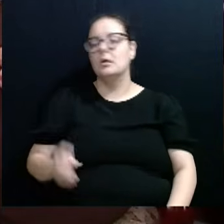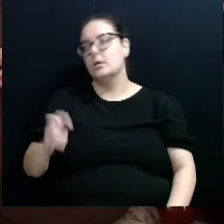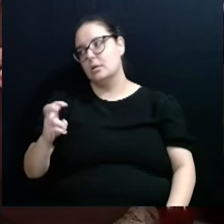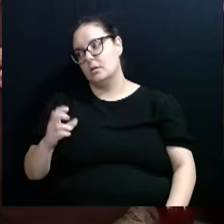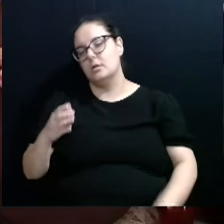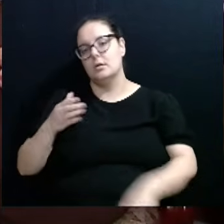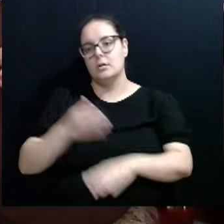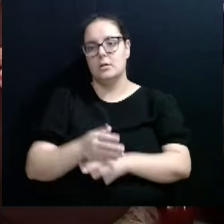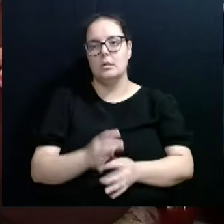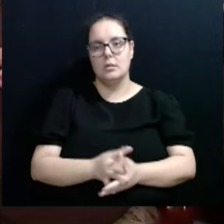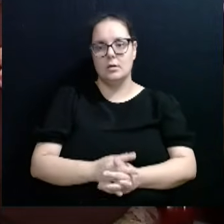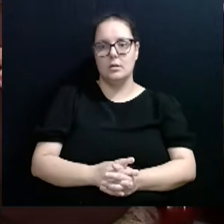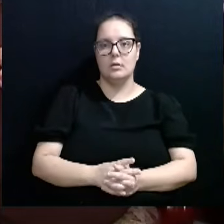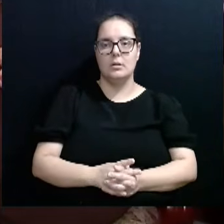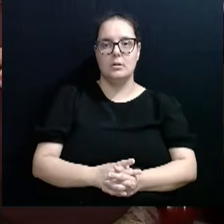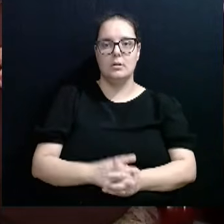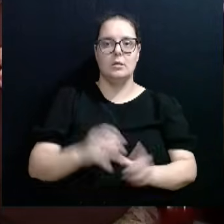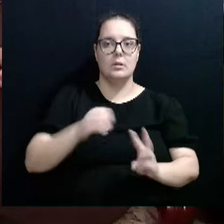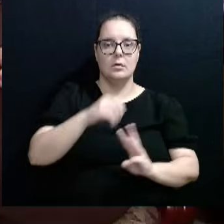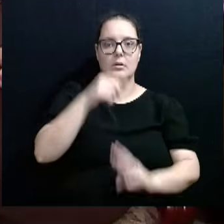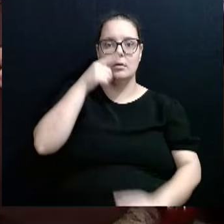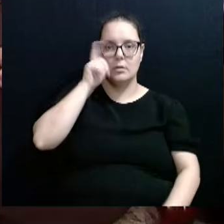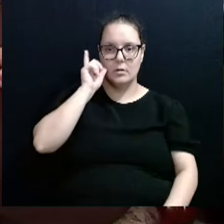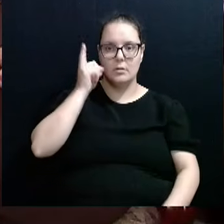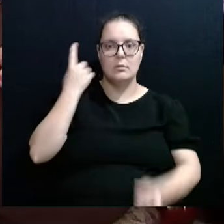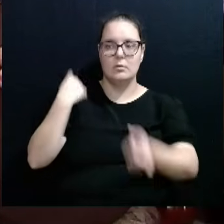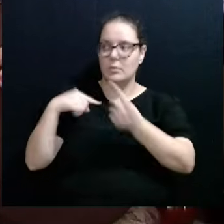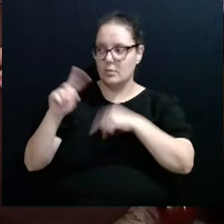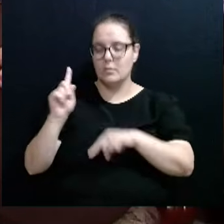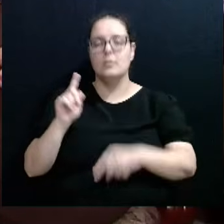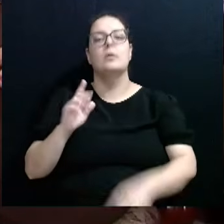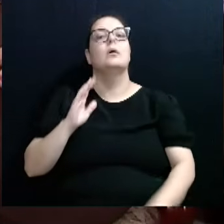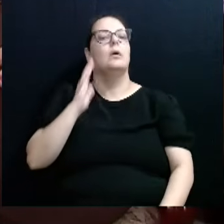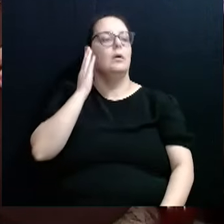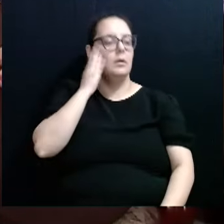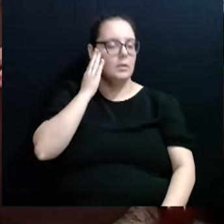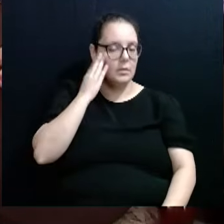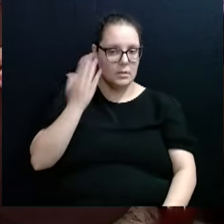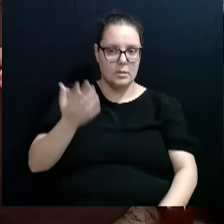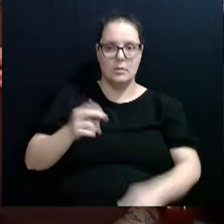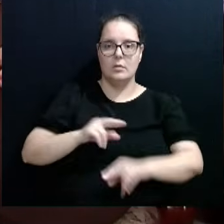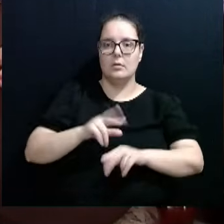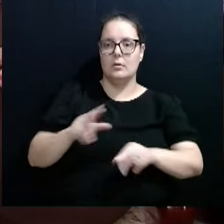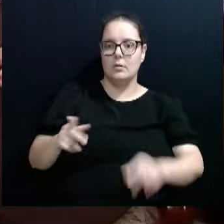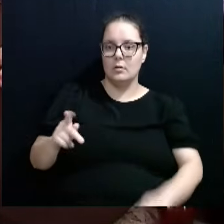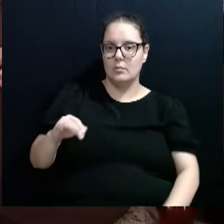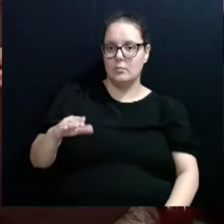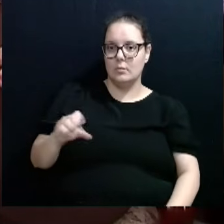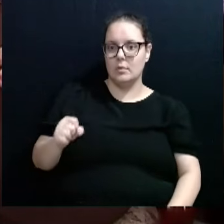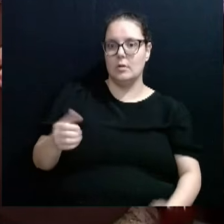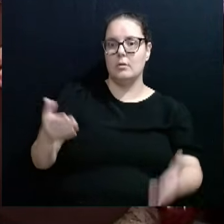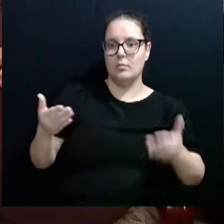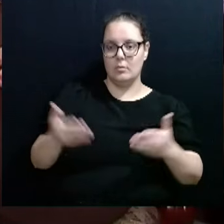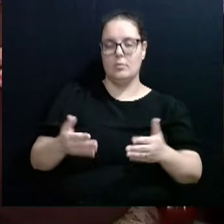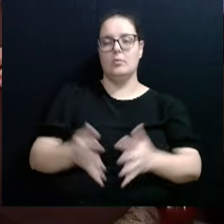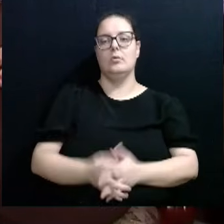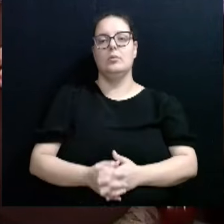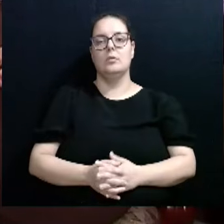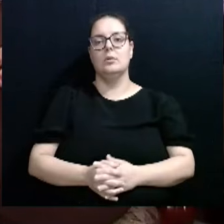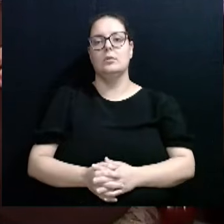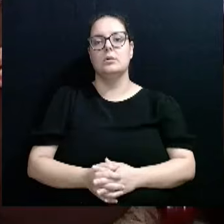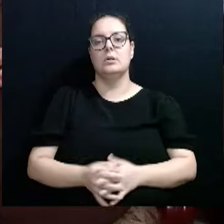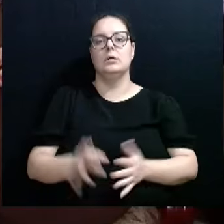esses stores de ontem foi um sucesso. Ah, tá. Foram várias peças. Hoje, na verdade, a